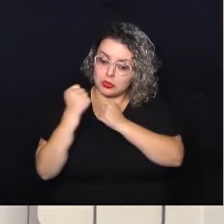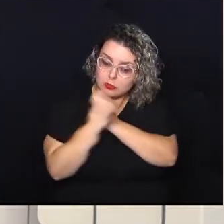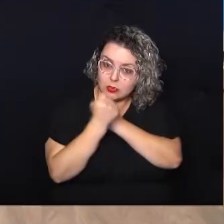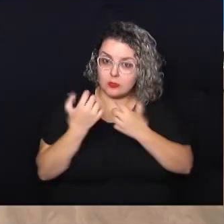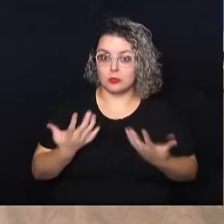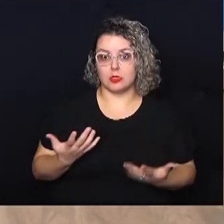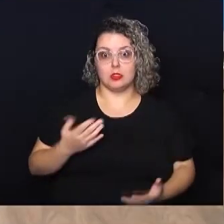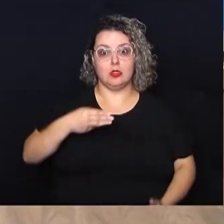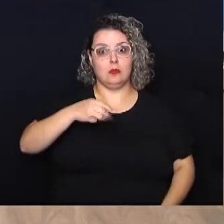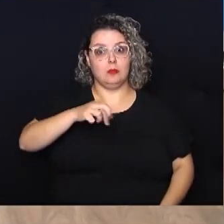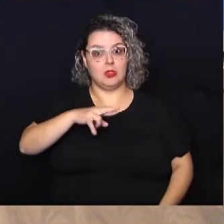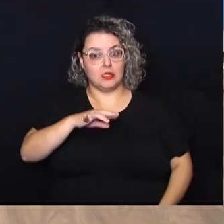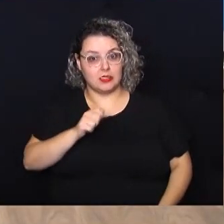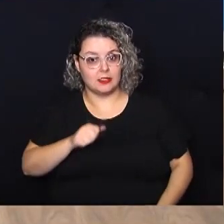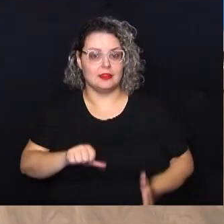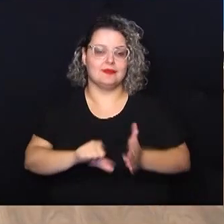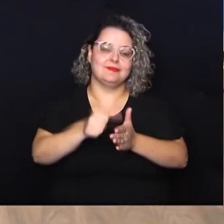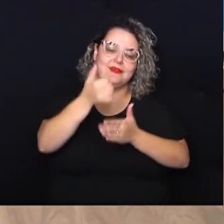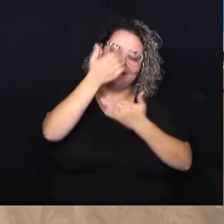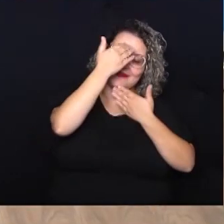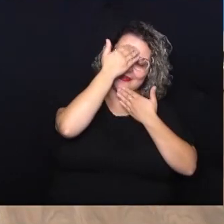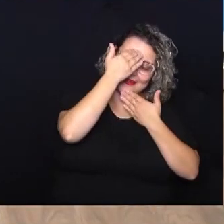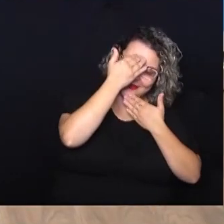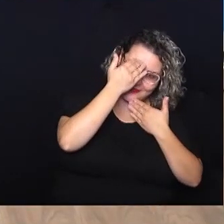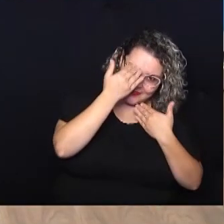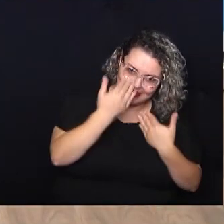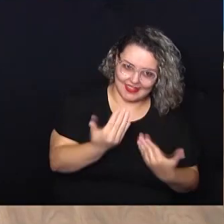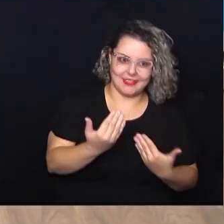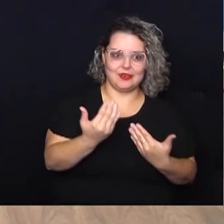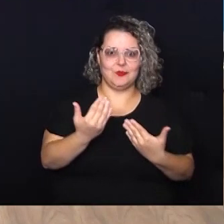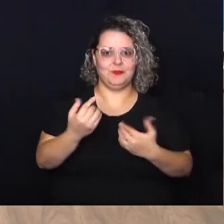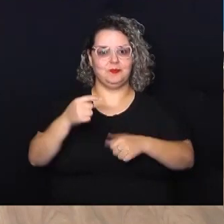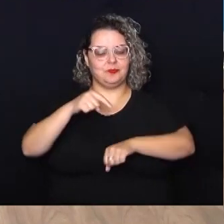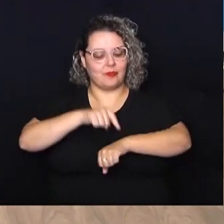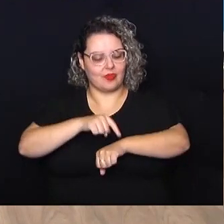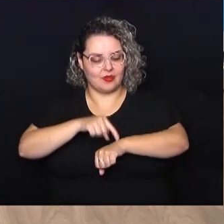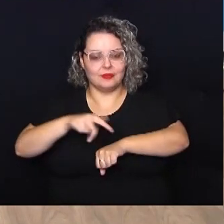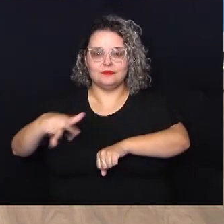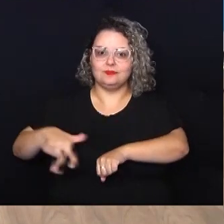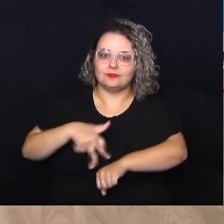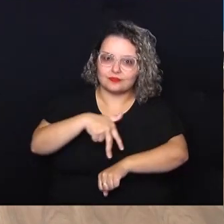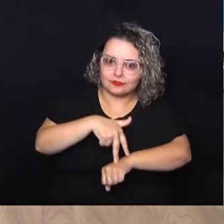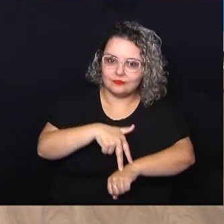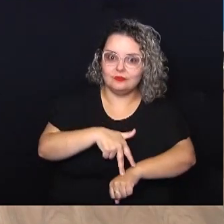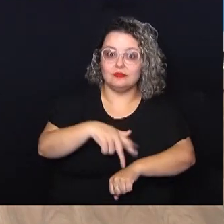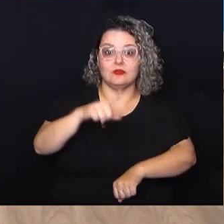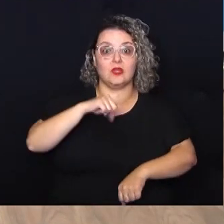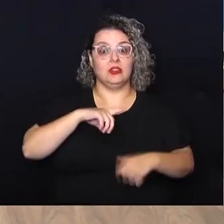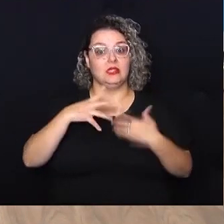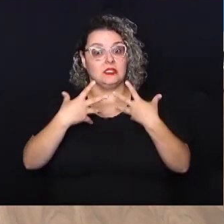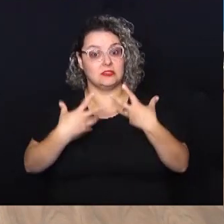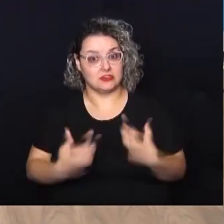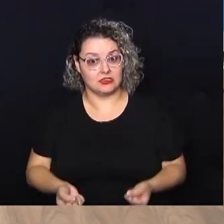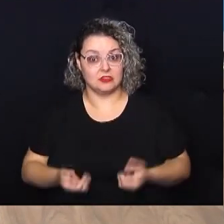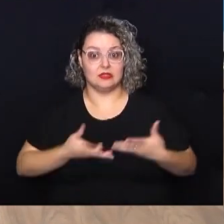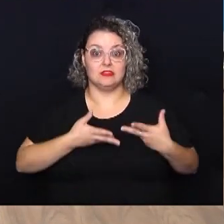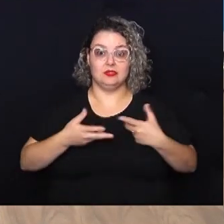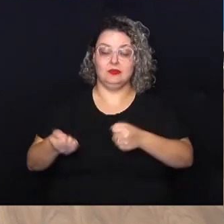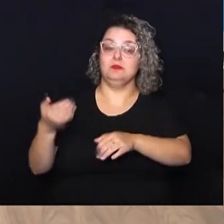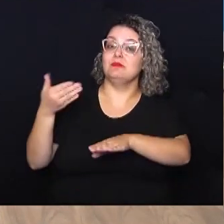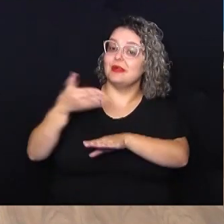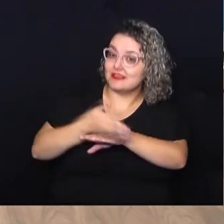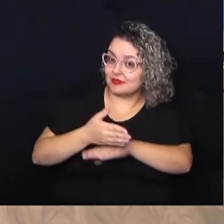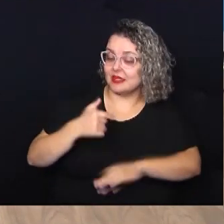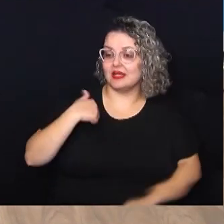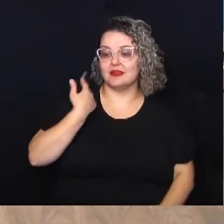Então, Mariana, primeiramente, muito obrigado pela disponibilidade do seu tempo, por ter aceito o convite para participar aqui do